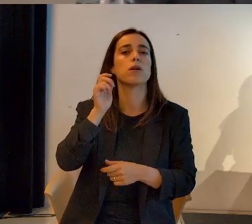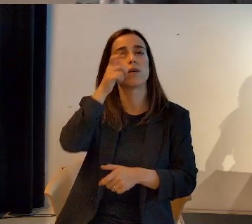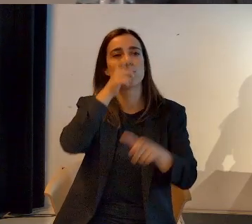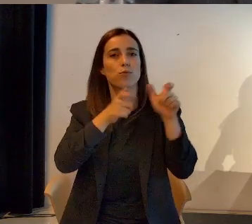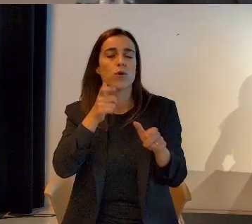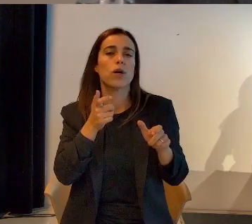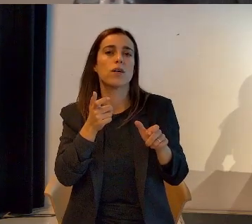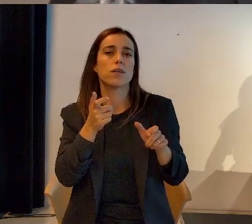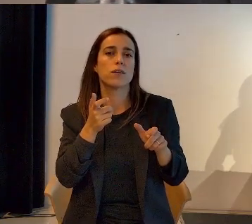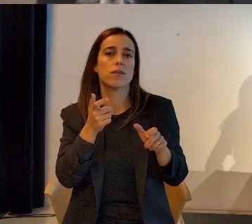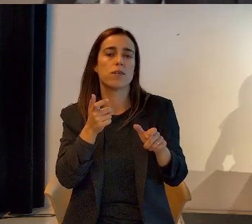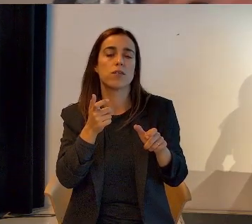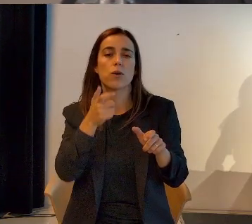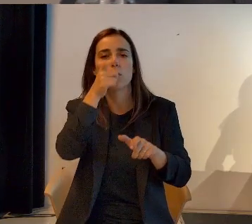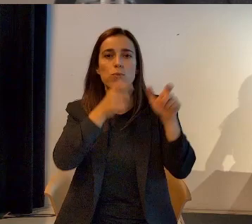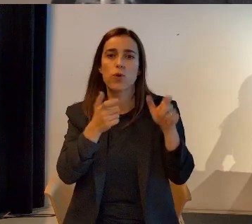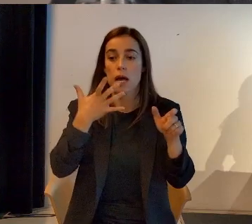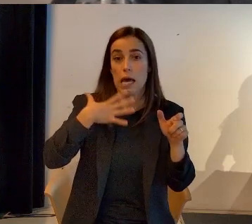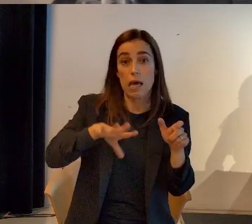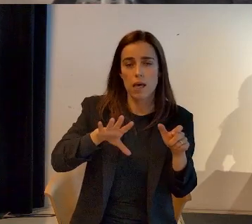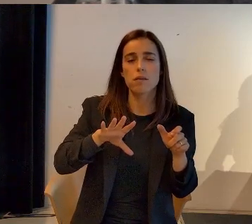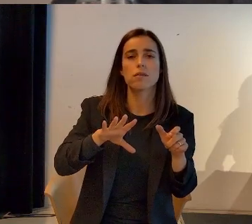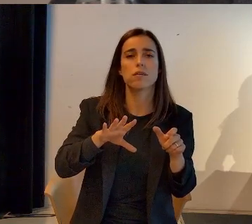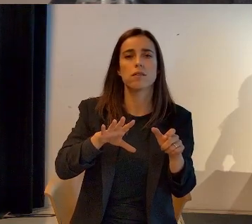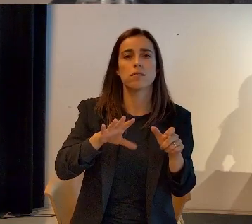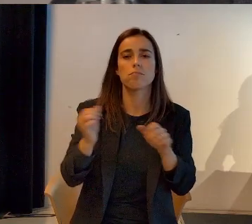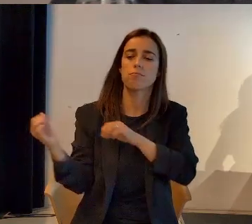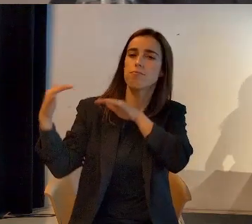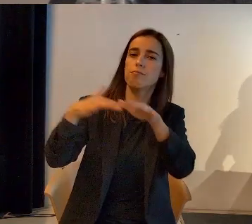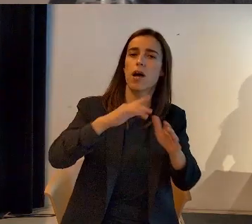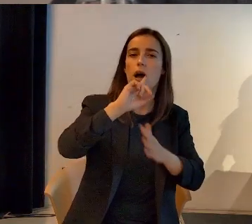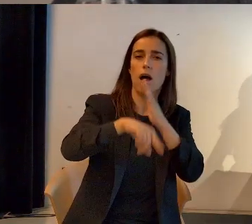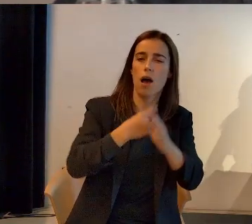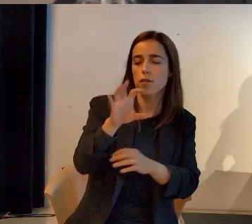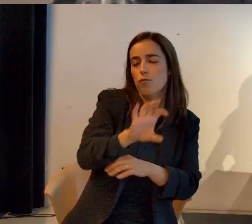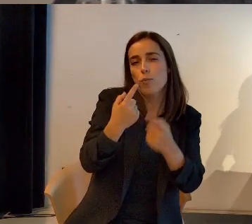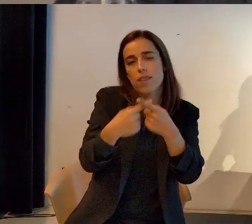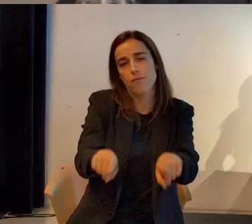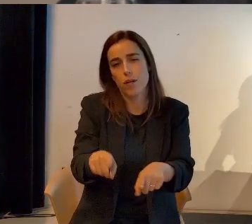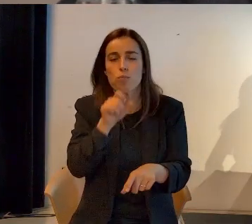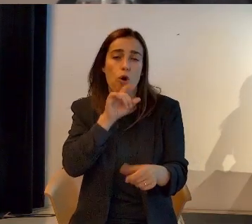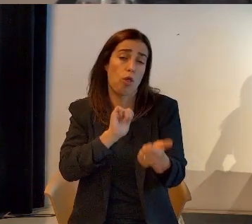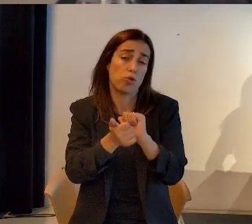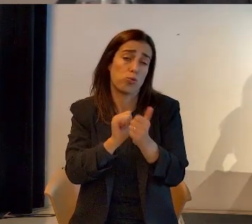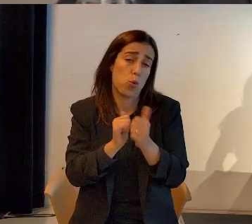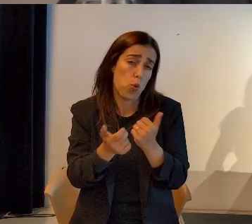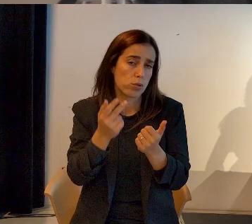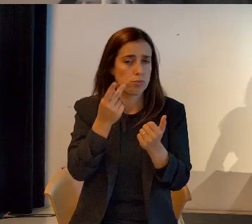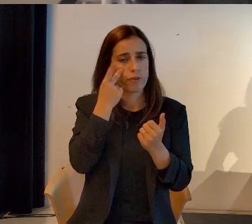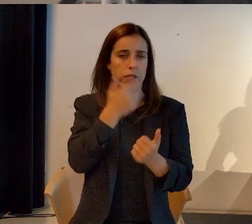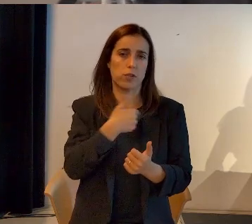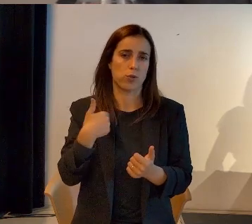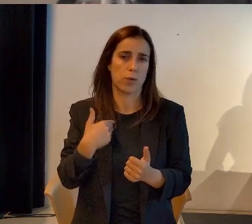aquelas pessoas que, de alguma forma, também querem vir até Águeda de uma forma diferente, praticando desporto e uma vida mais